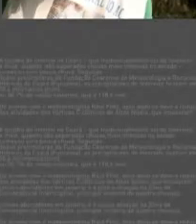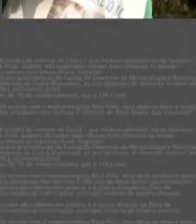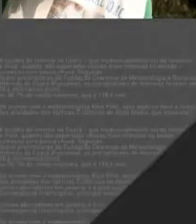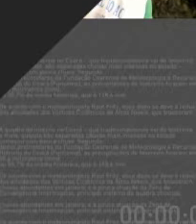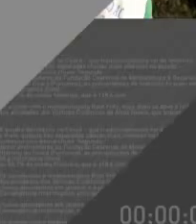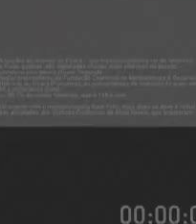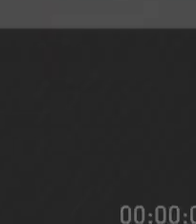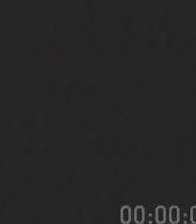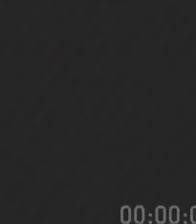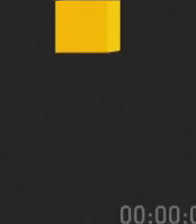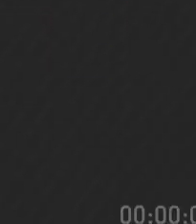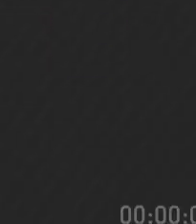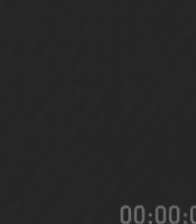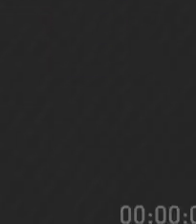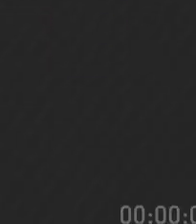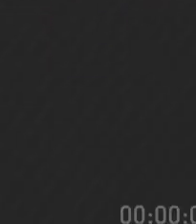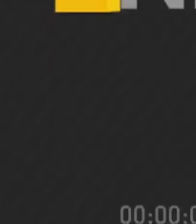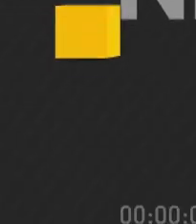ae